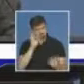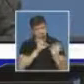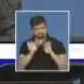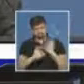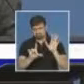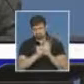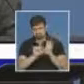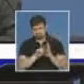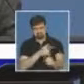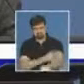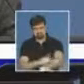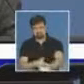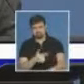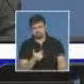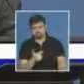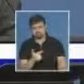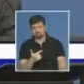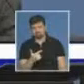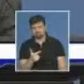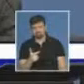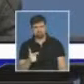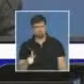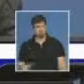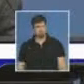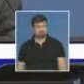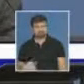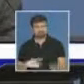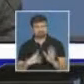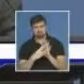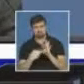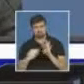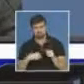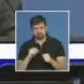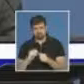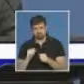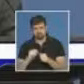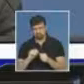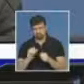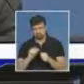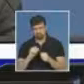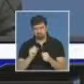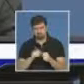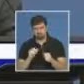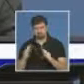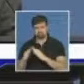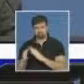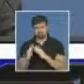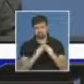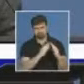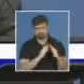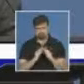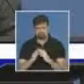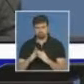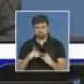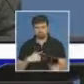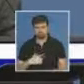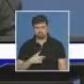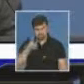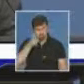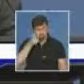desrespeita o desenho institucional estabelecidos pelo sistema nacional de habitação de interesse social